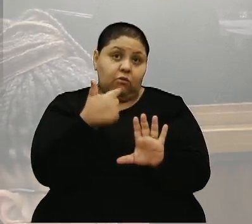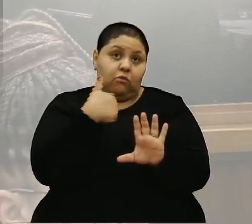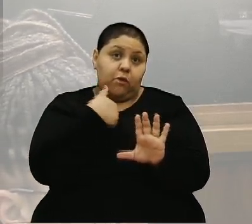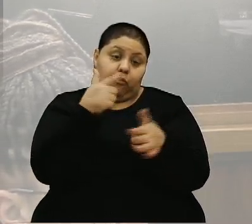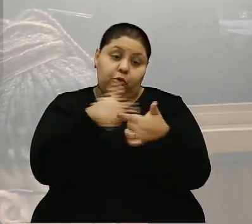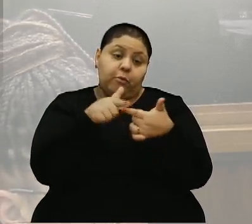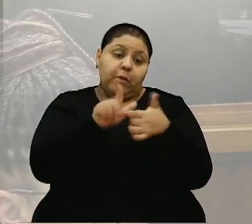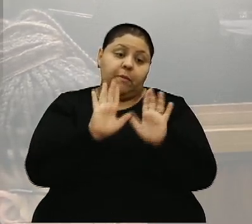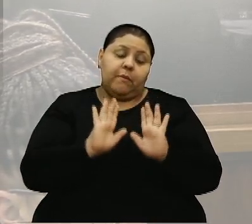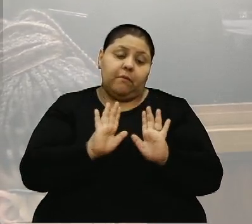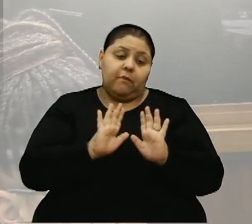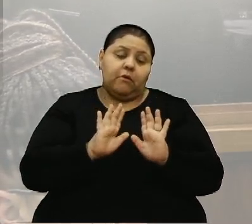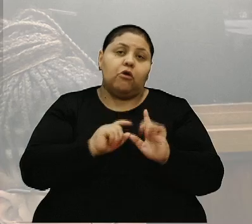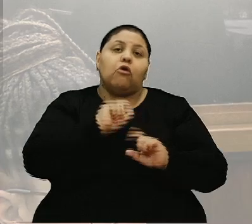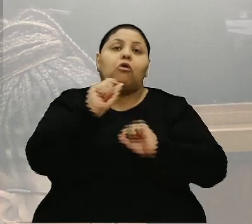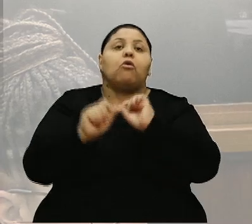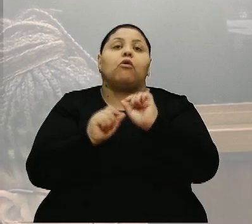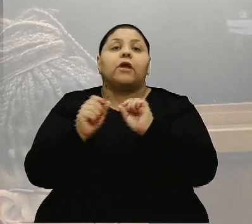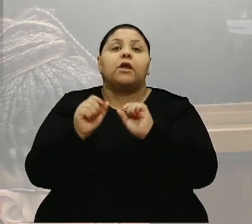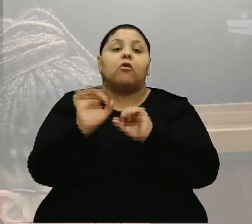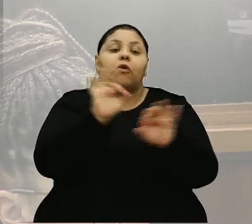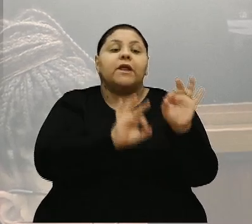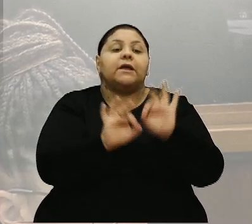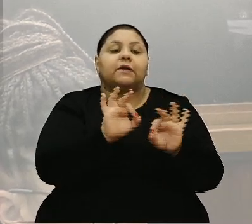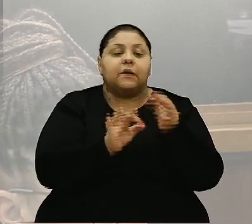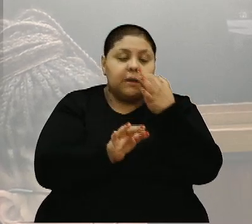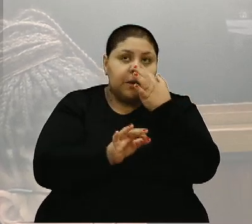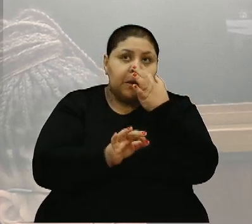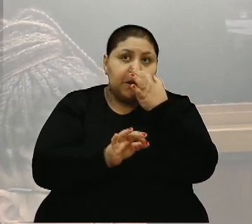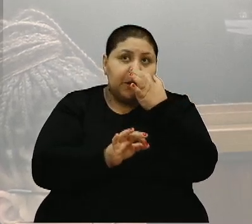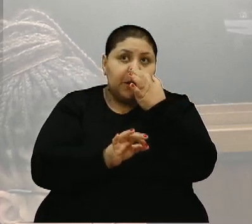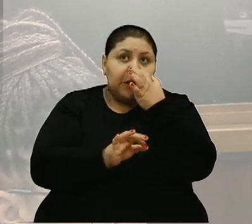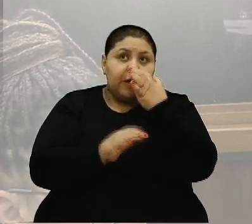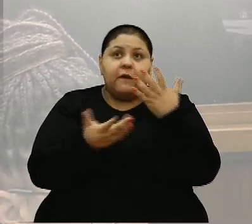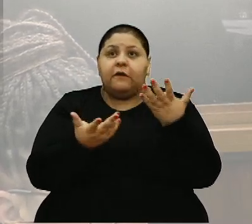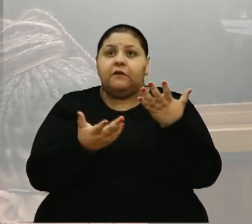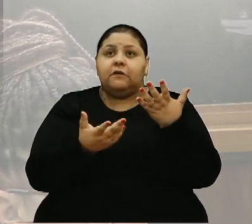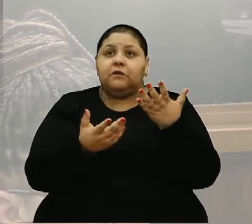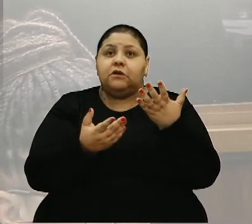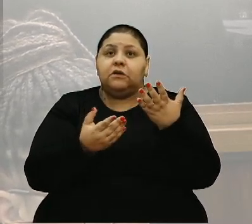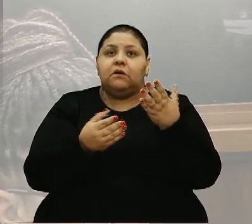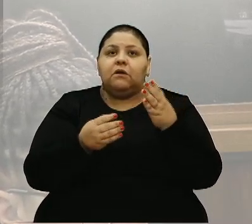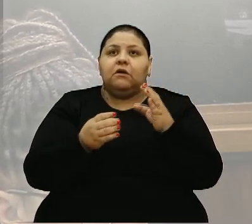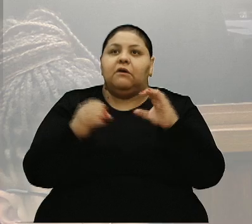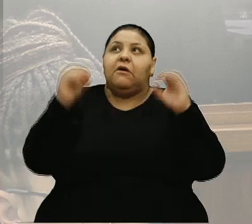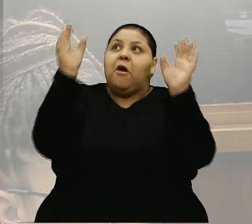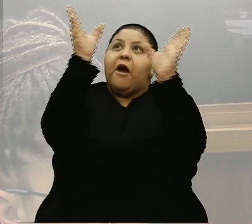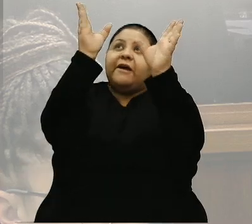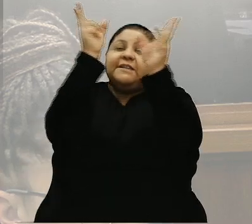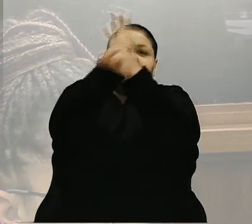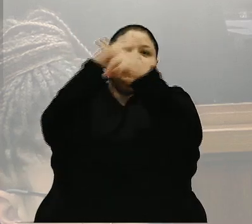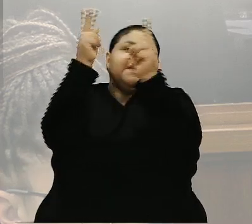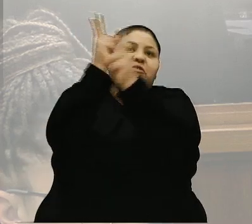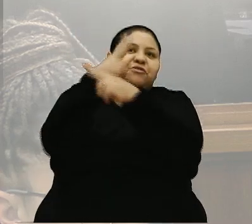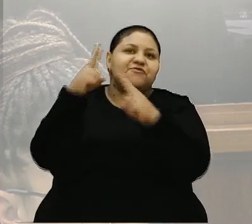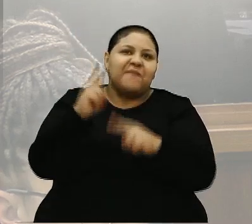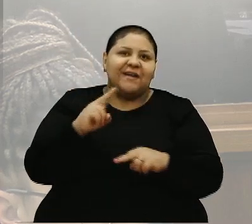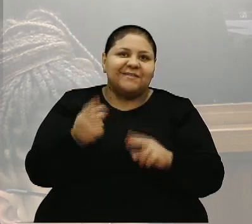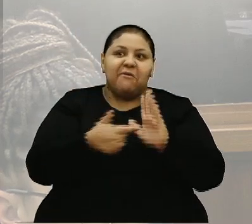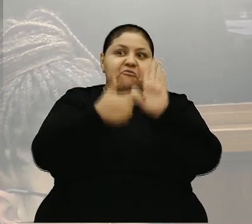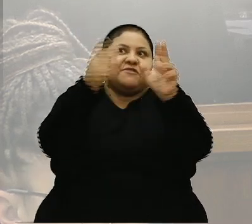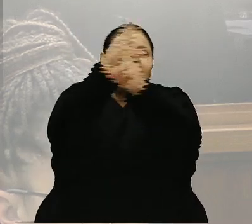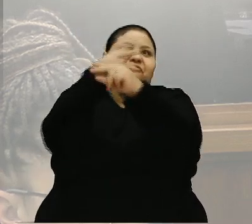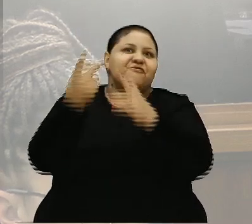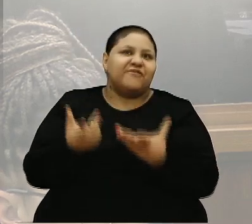prefeito. Pois então, o que nós vamos orientar? Sinal de fumaça, já que o pano vermelho não adiantou, vamos fazer o